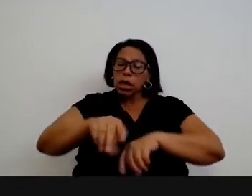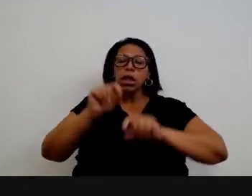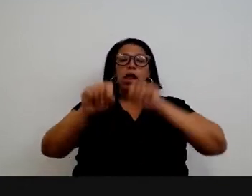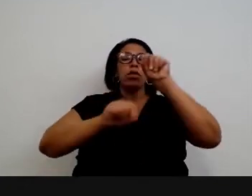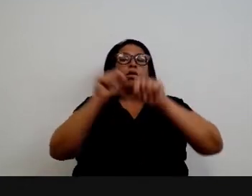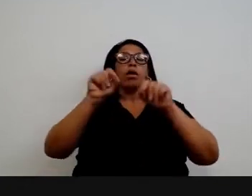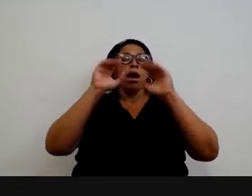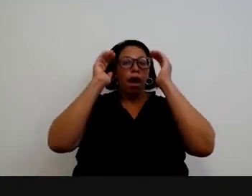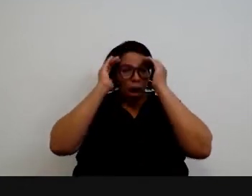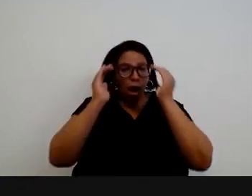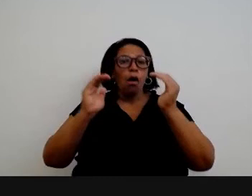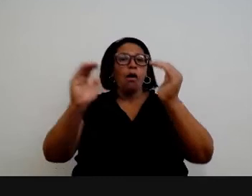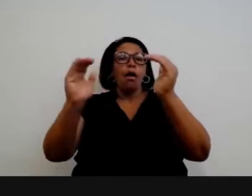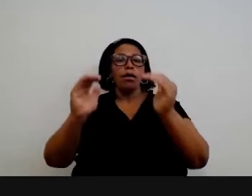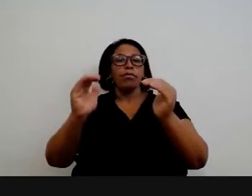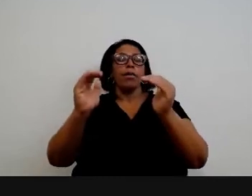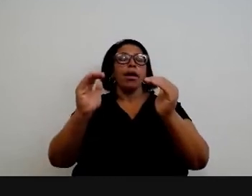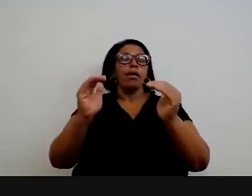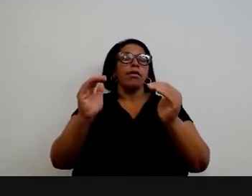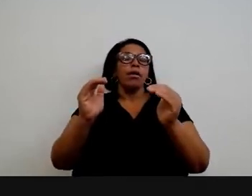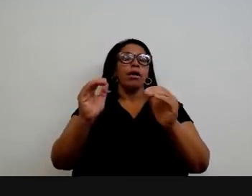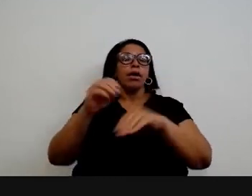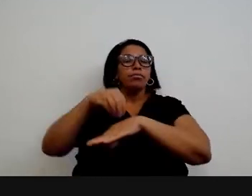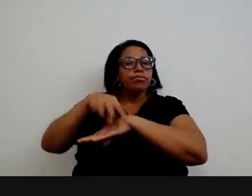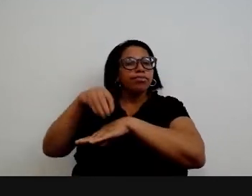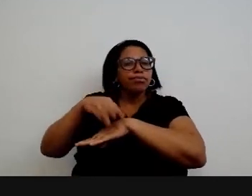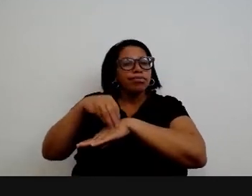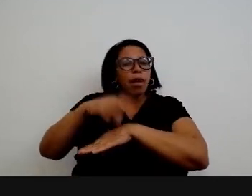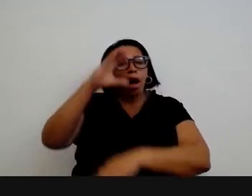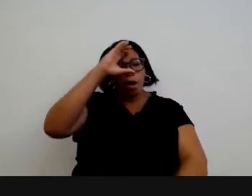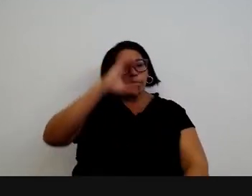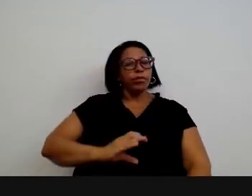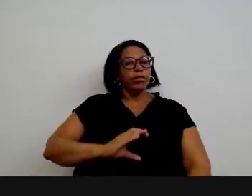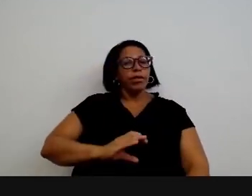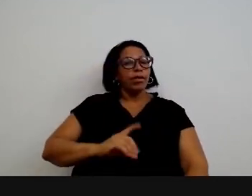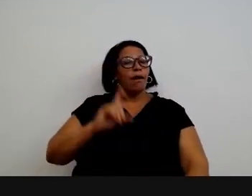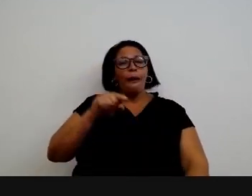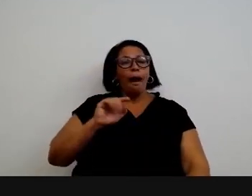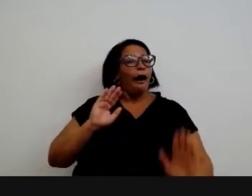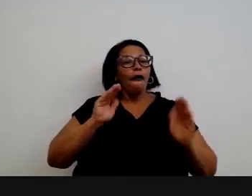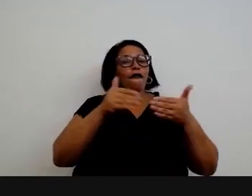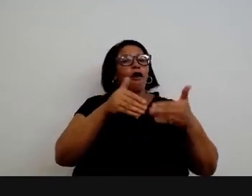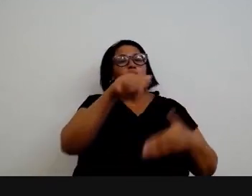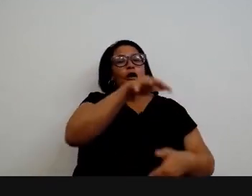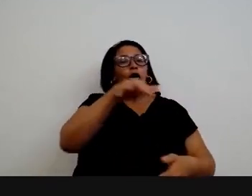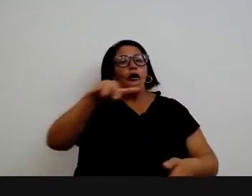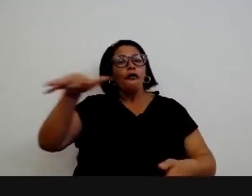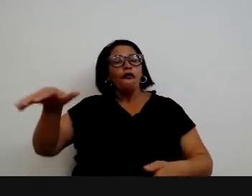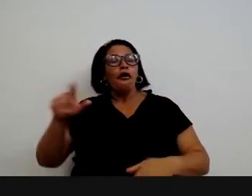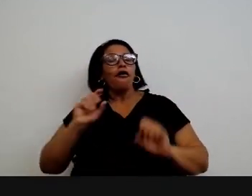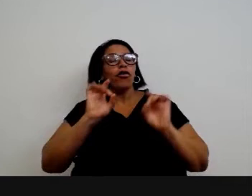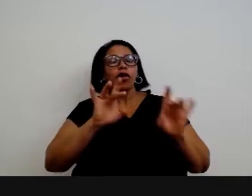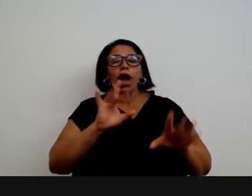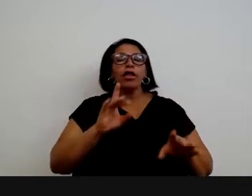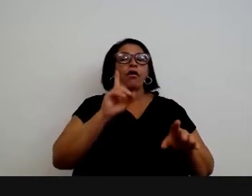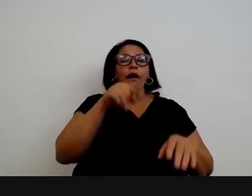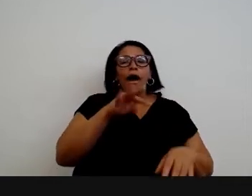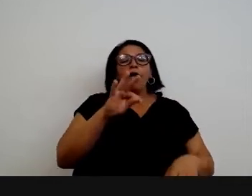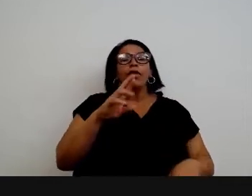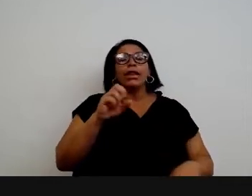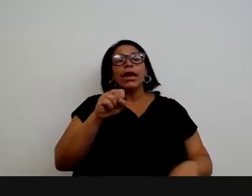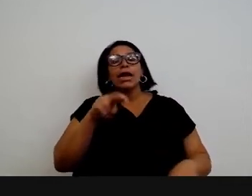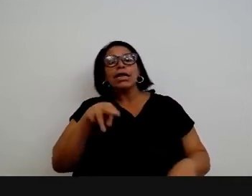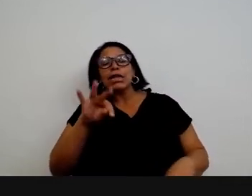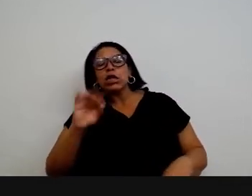ensinando, dando a sua contribuição para a formação do cidadão. A escola, pela sua natureza,